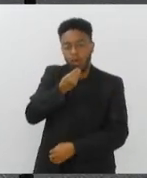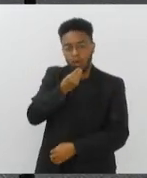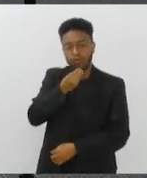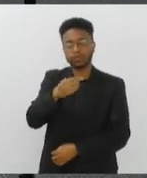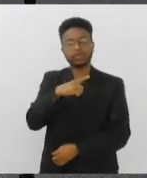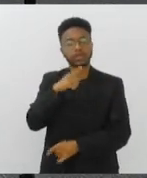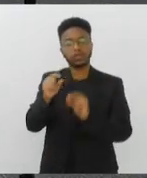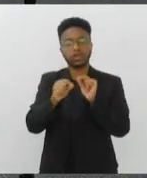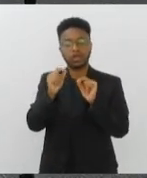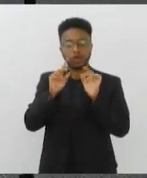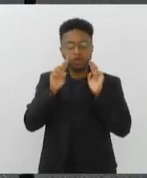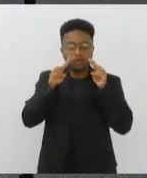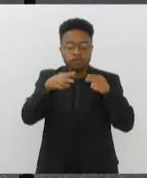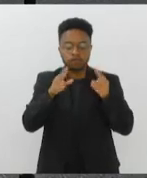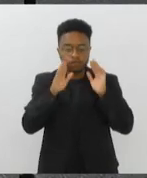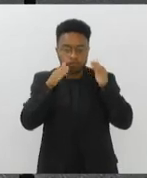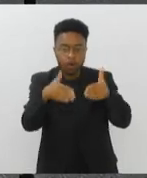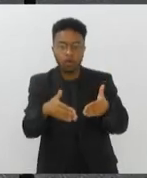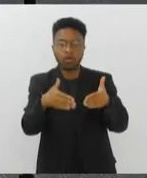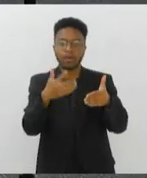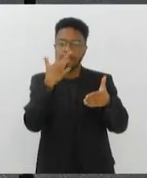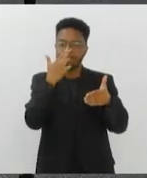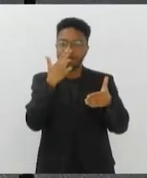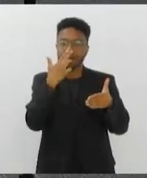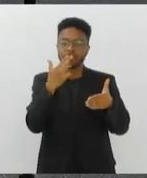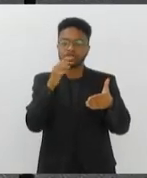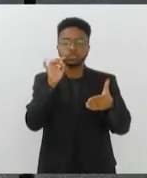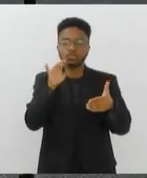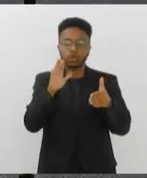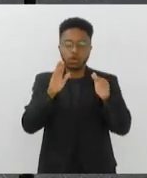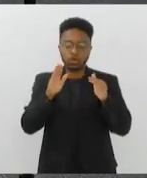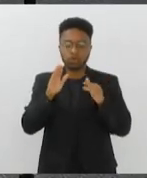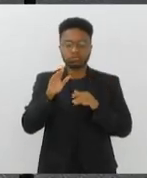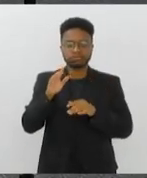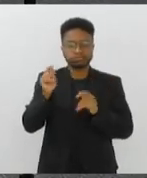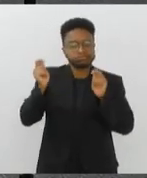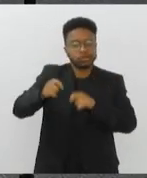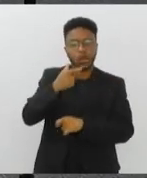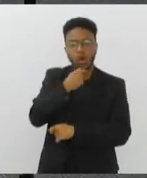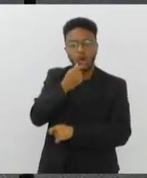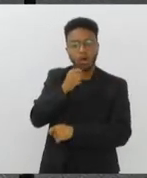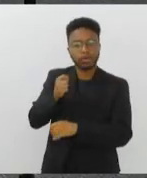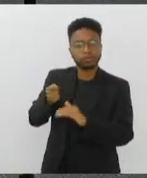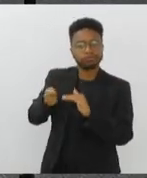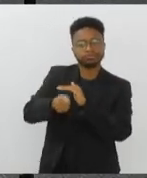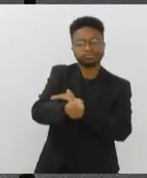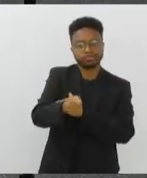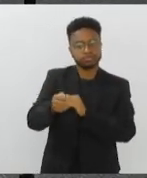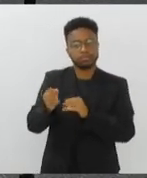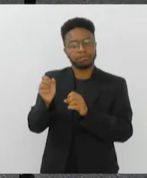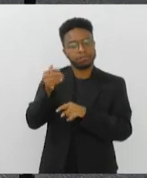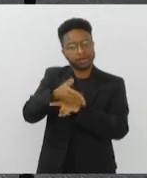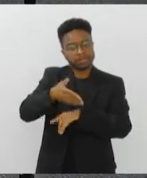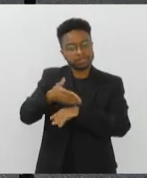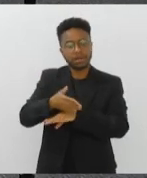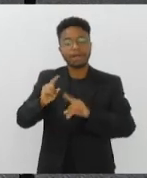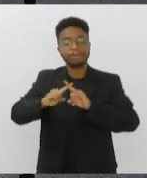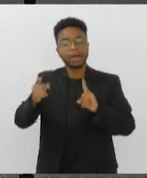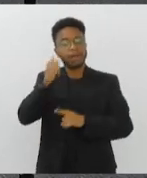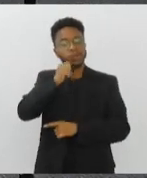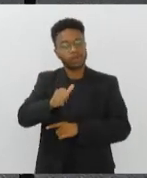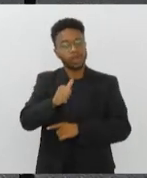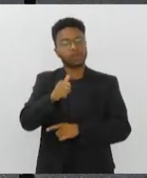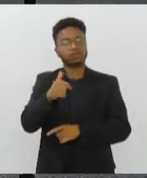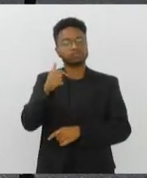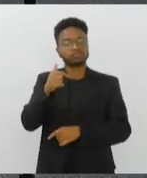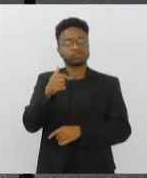um olhar extremamente como se fosse algo masculino, a gente tem as mulheres, né, sendo as recordistas de